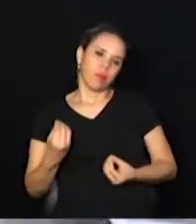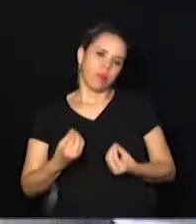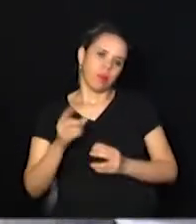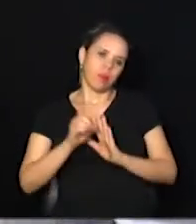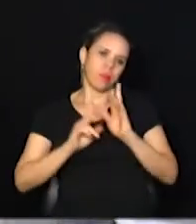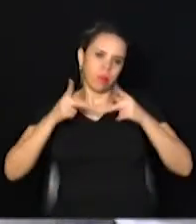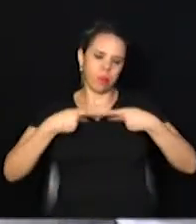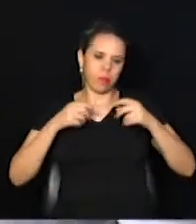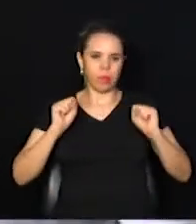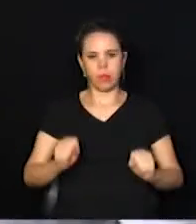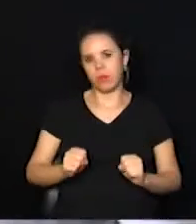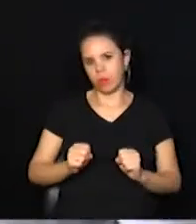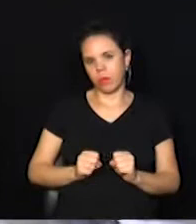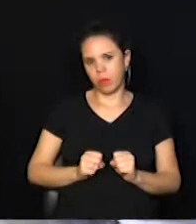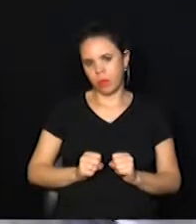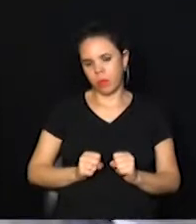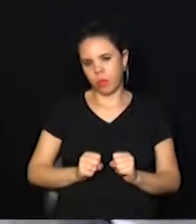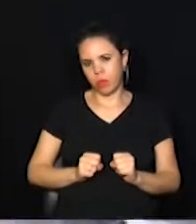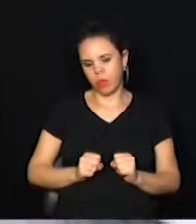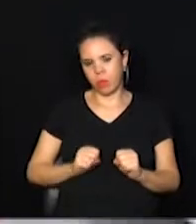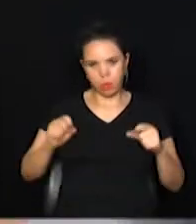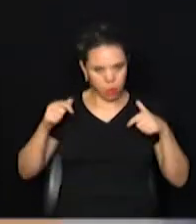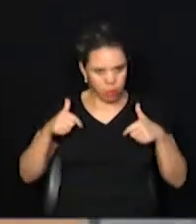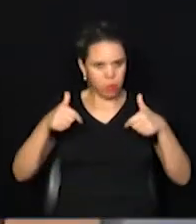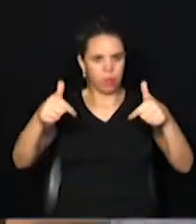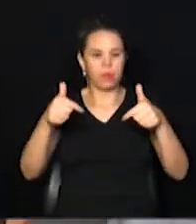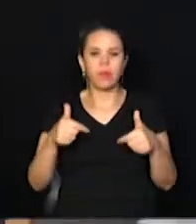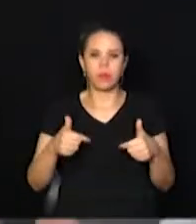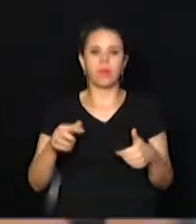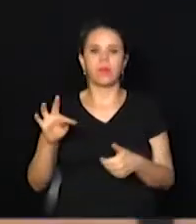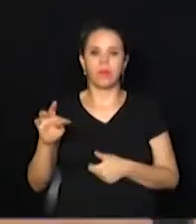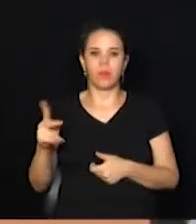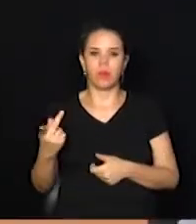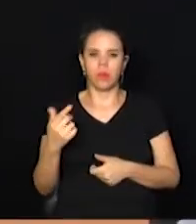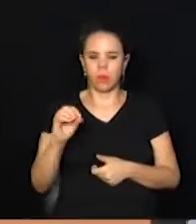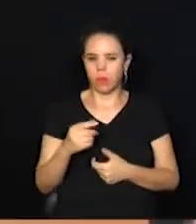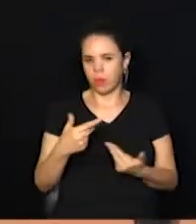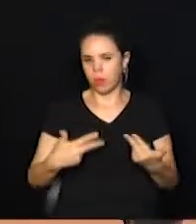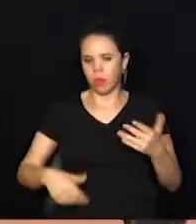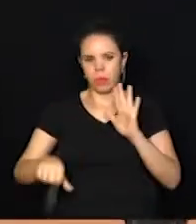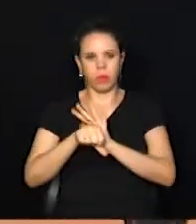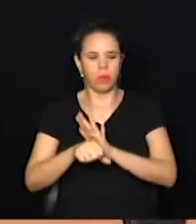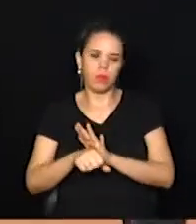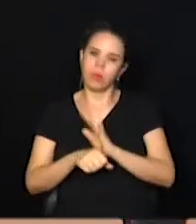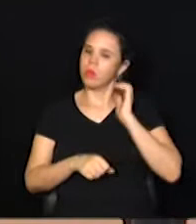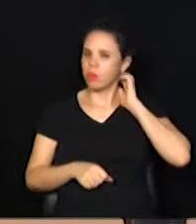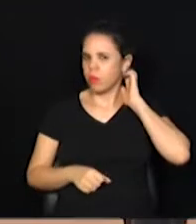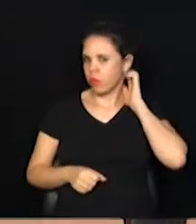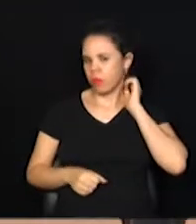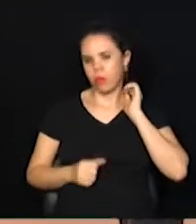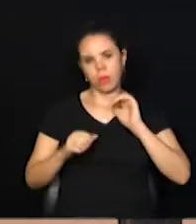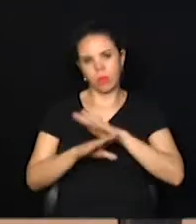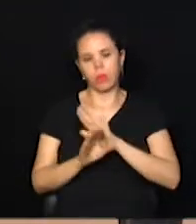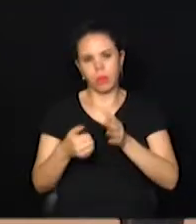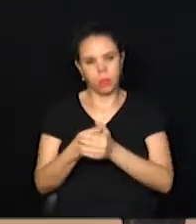humanos podem atuar nessa questão do Toninho, né? E de vários outros crimes que ficaram impunes, e como que o